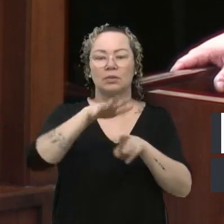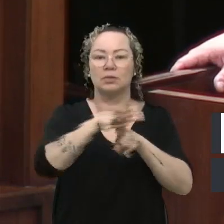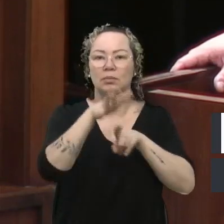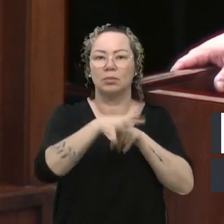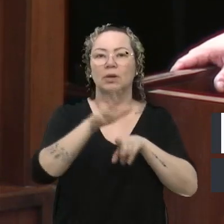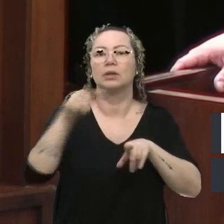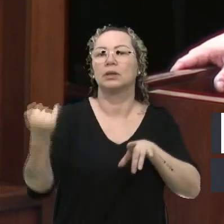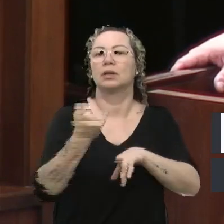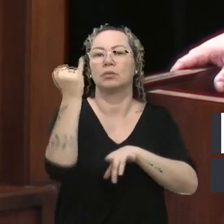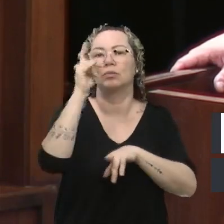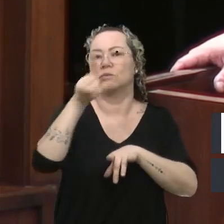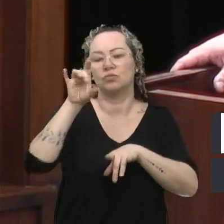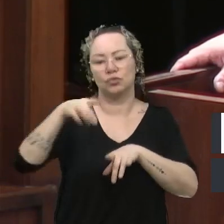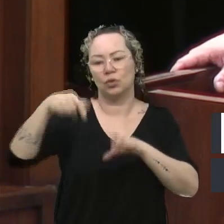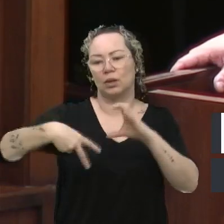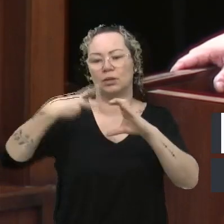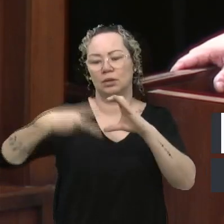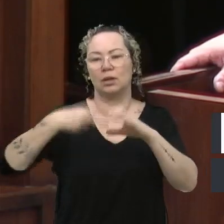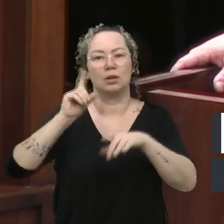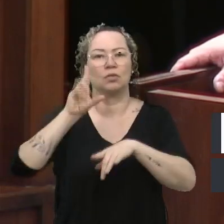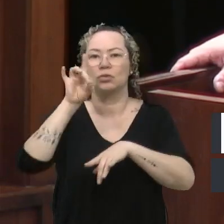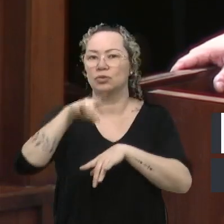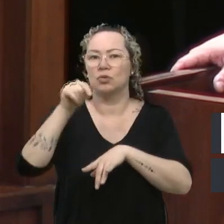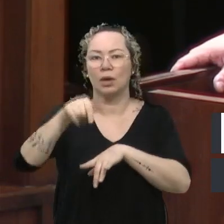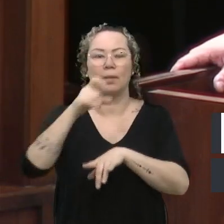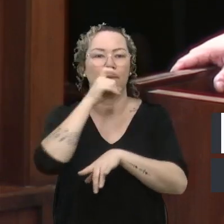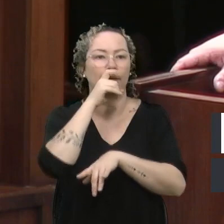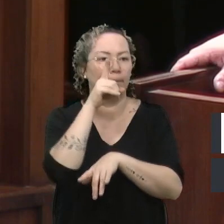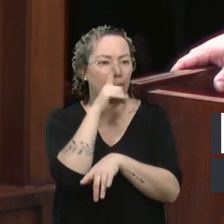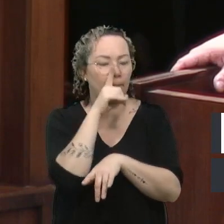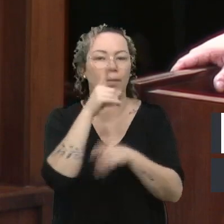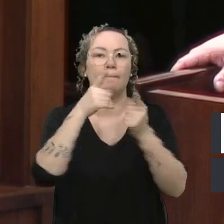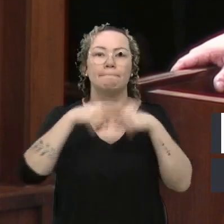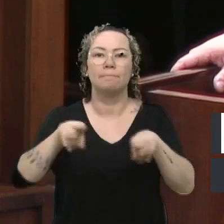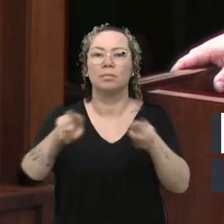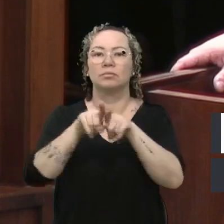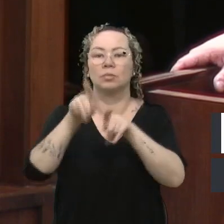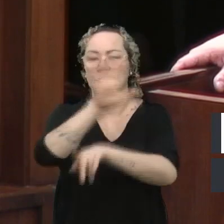Casa Legislativa, não somente para os pais, mas para